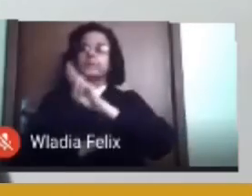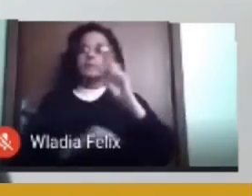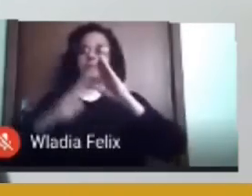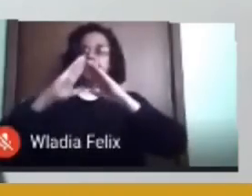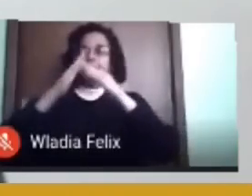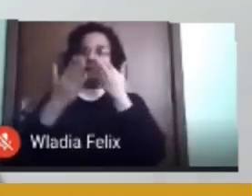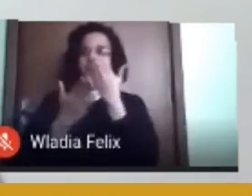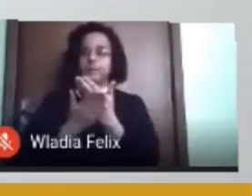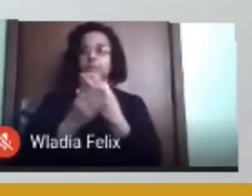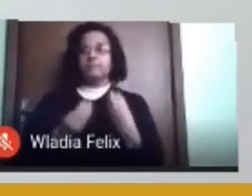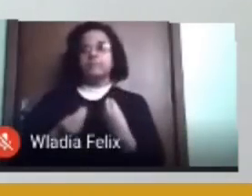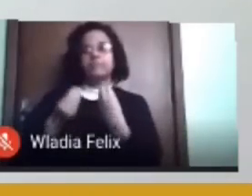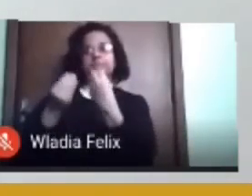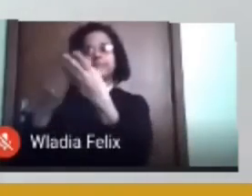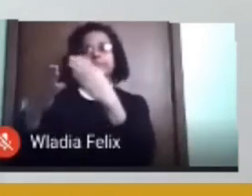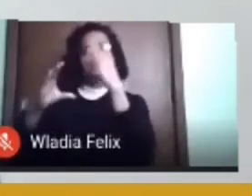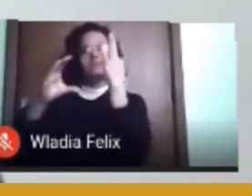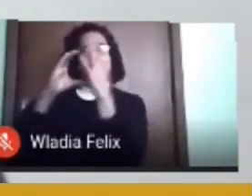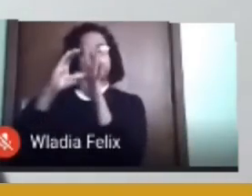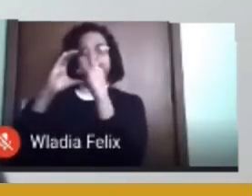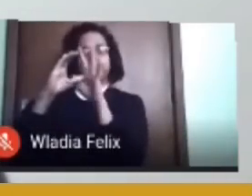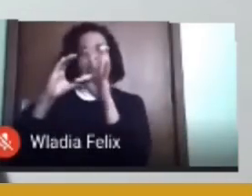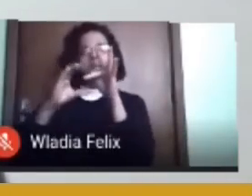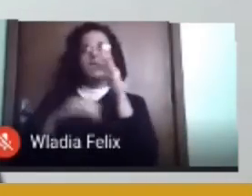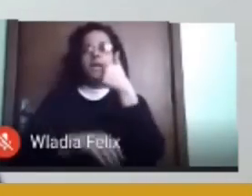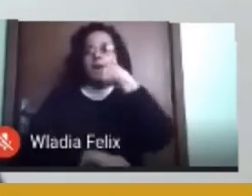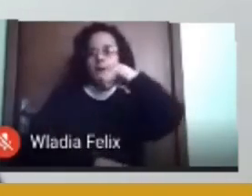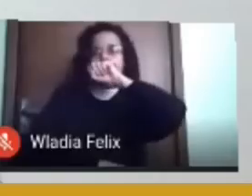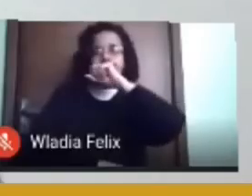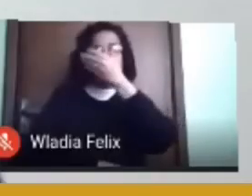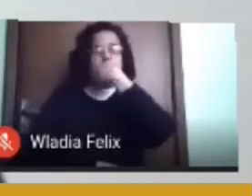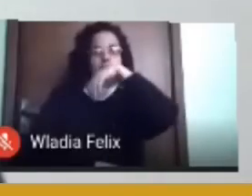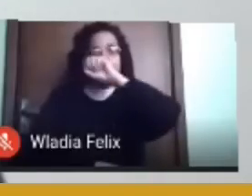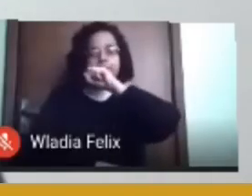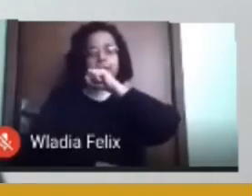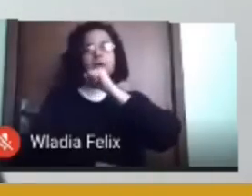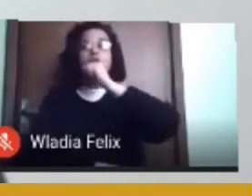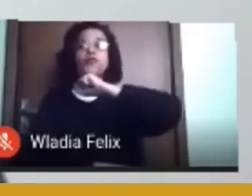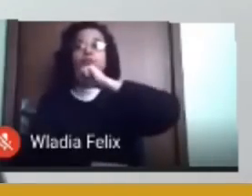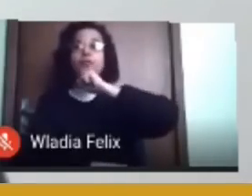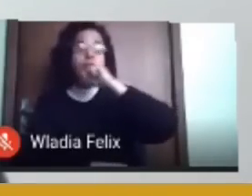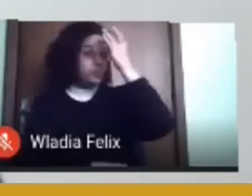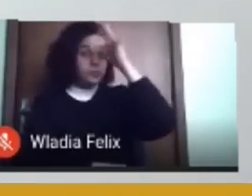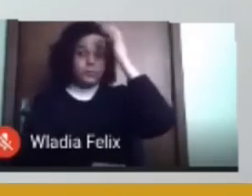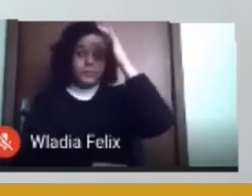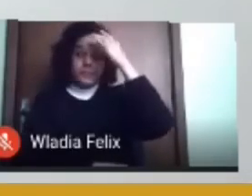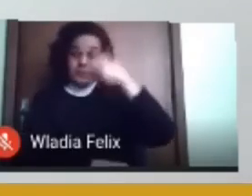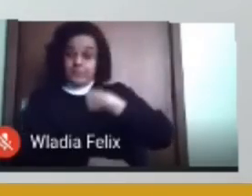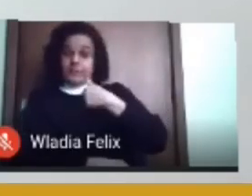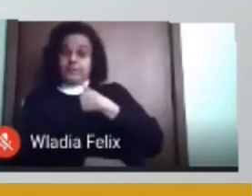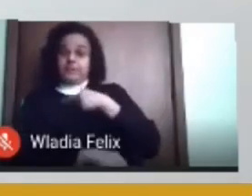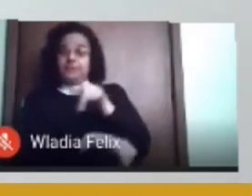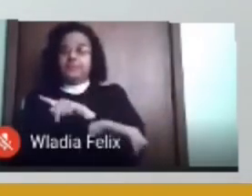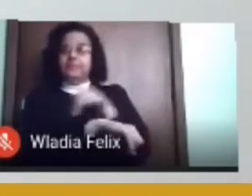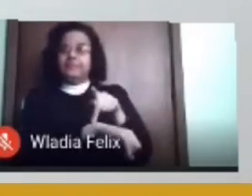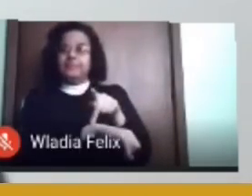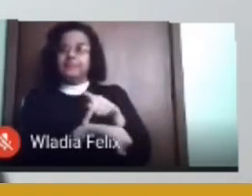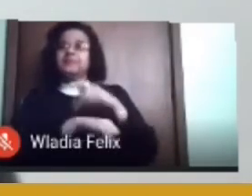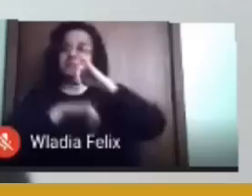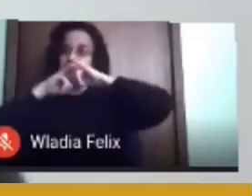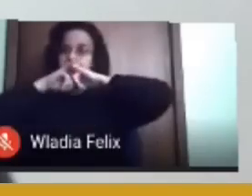criança não sabia que era eu, pedagogo da escola que estava fazendo a denúncia. Né? E vários desses caminhos são